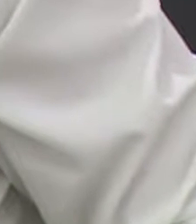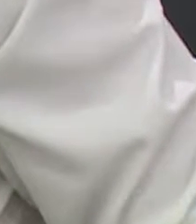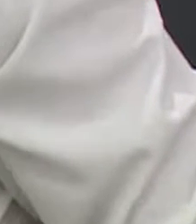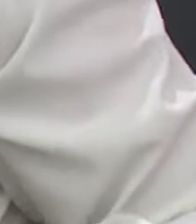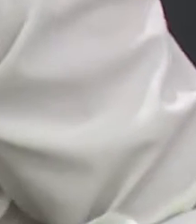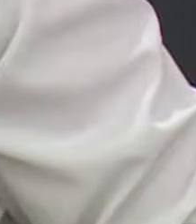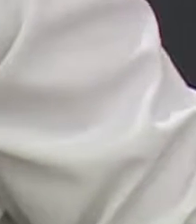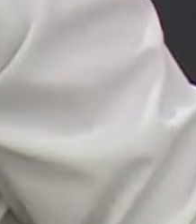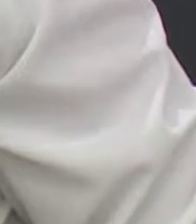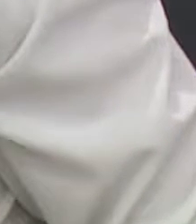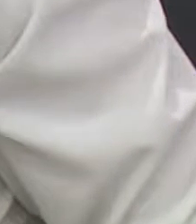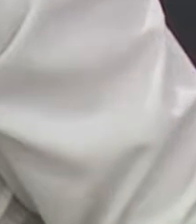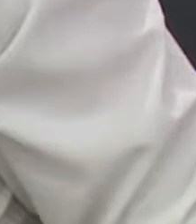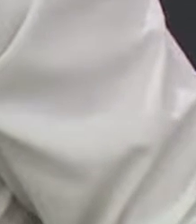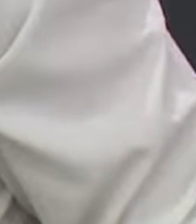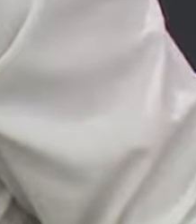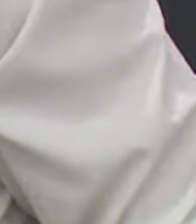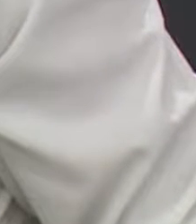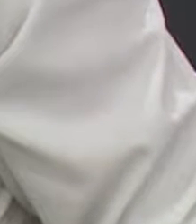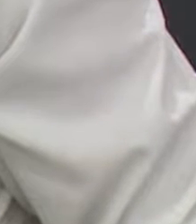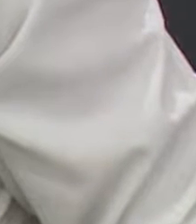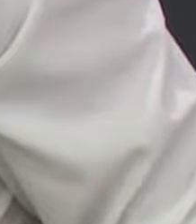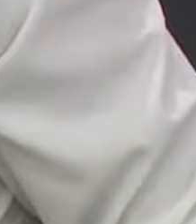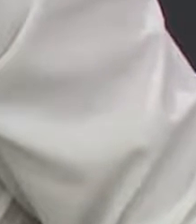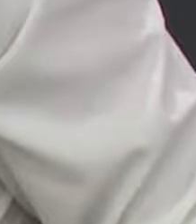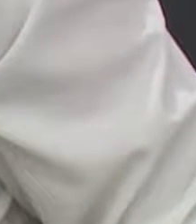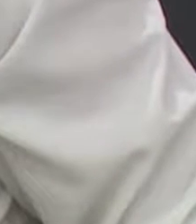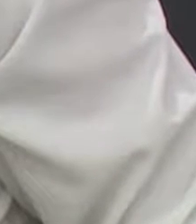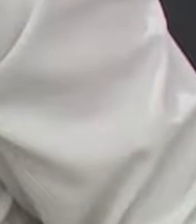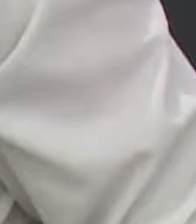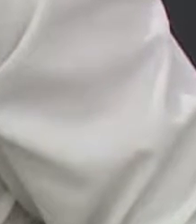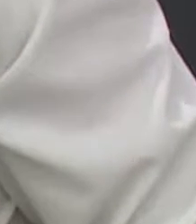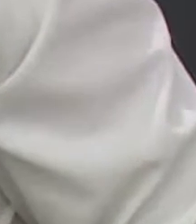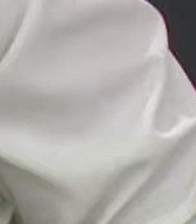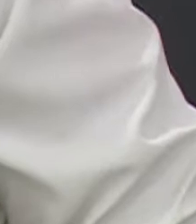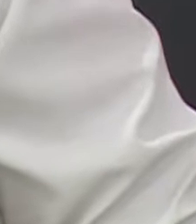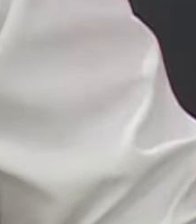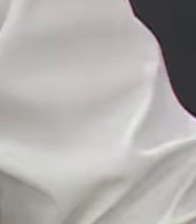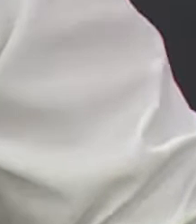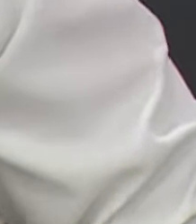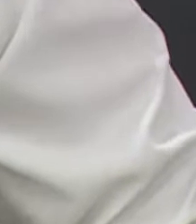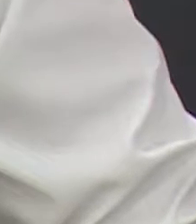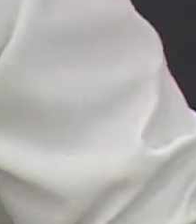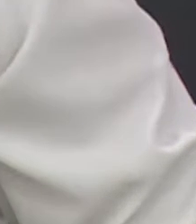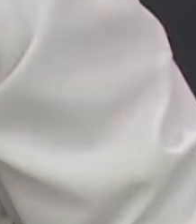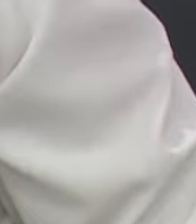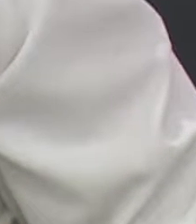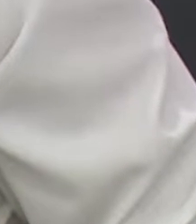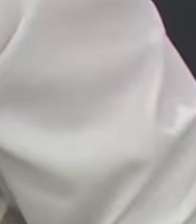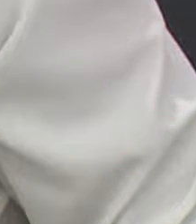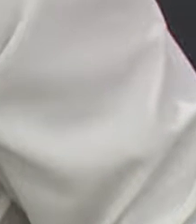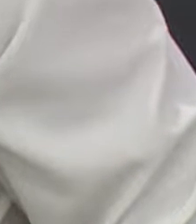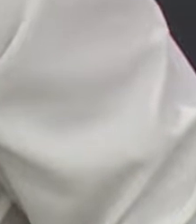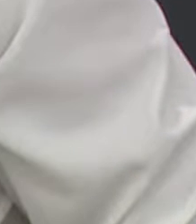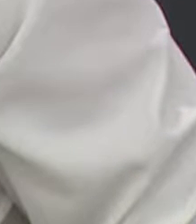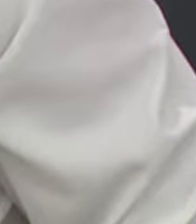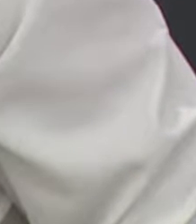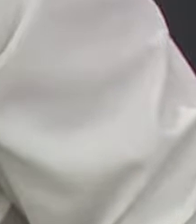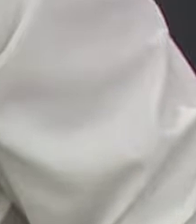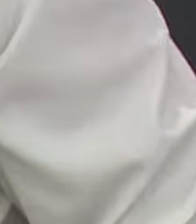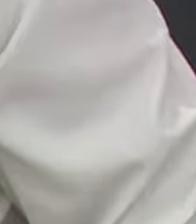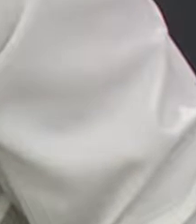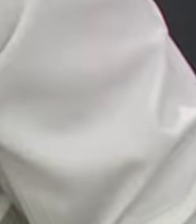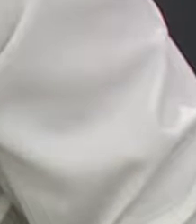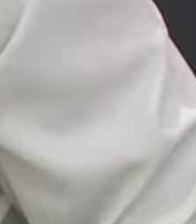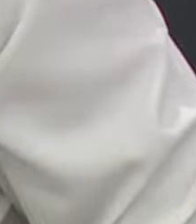Só para colocar a alteração que teve aqui no artigo 2º, coloca no inciso 1º, vou ler aqui o parágrafo 1º aqui. São abrangidos pelo